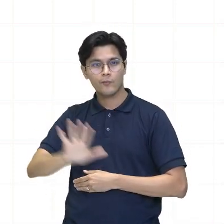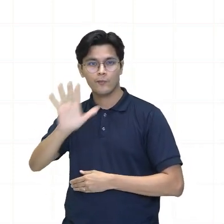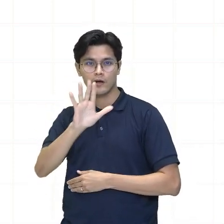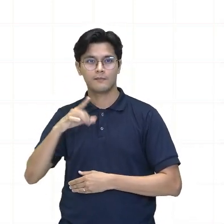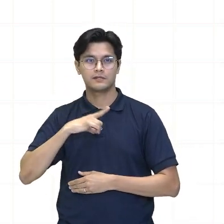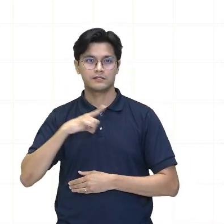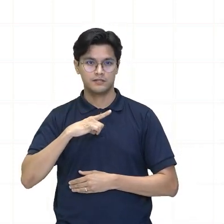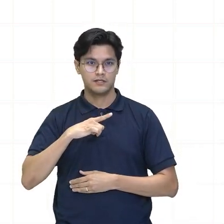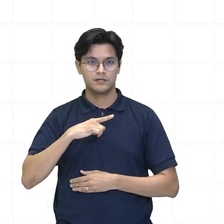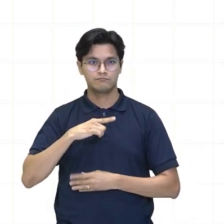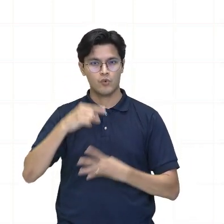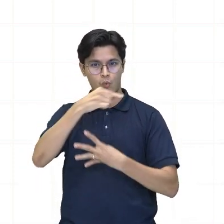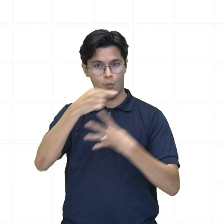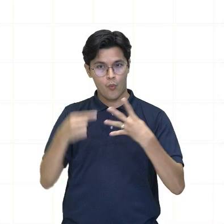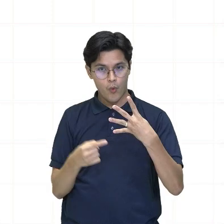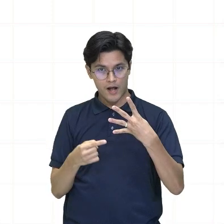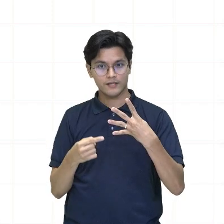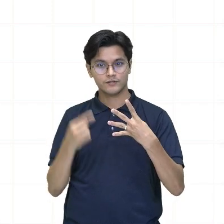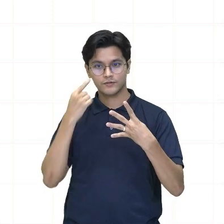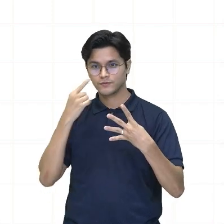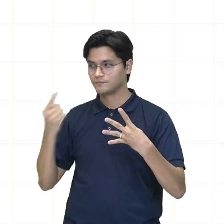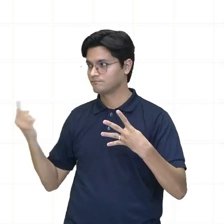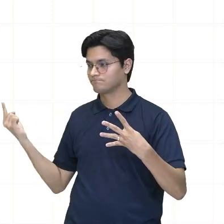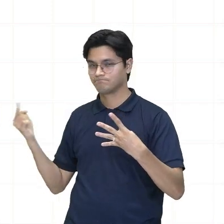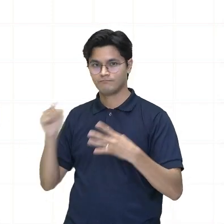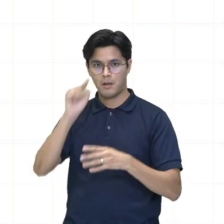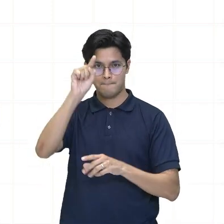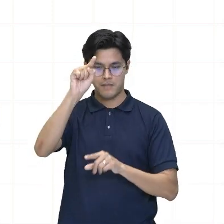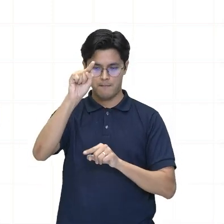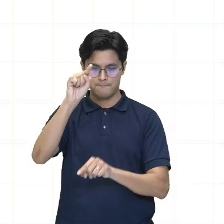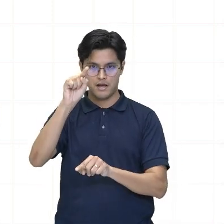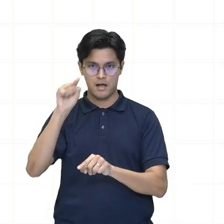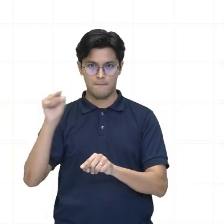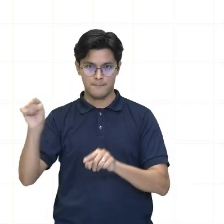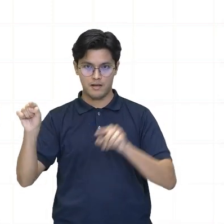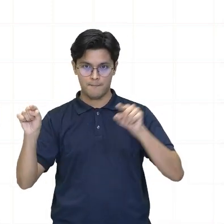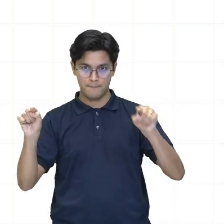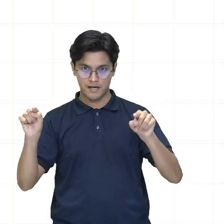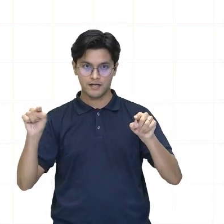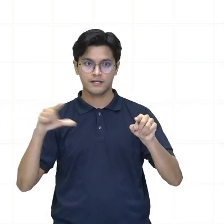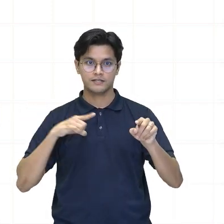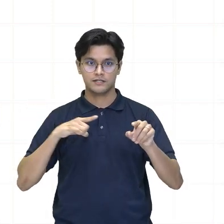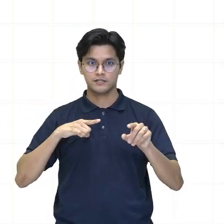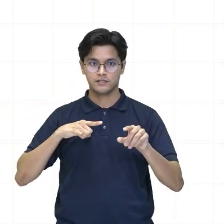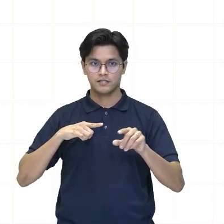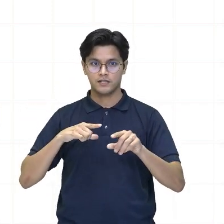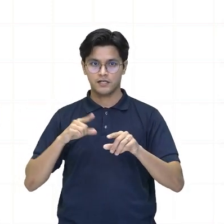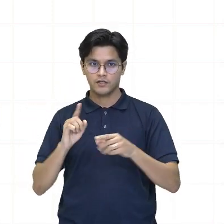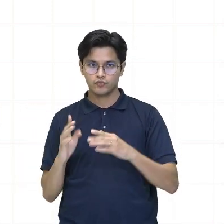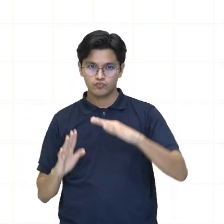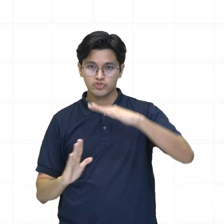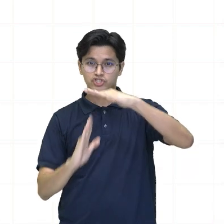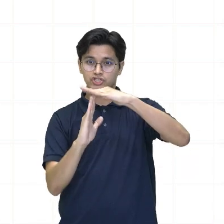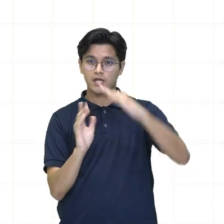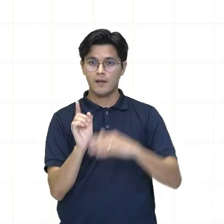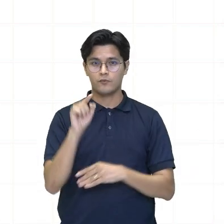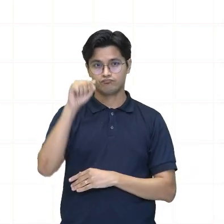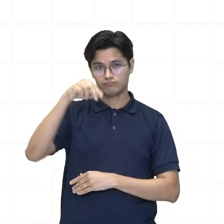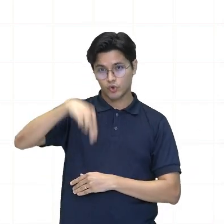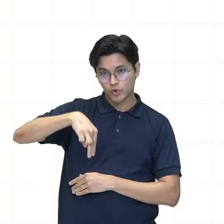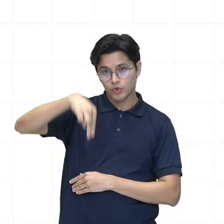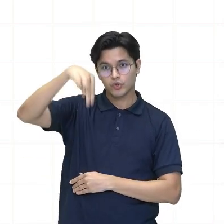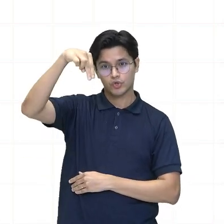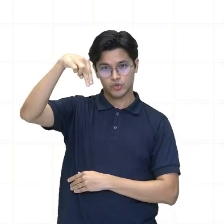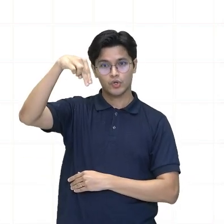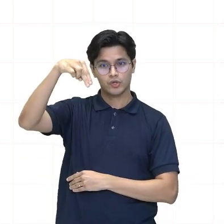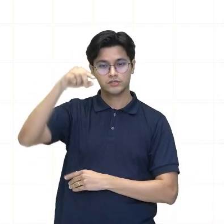pontos extremos. O ponto extremo, que é o ponto mais ao norte do território brasileiro, né, que também é